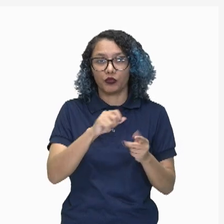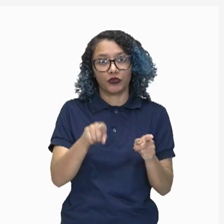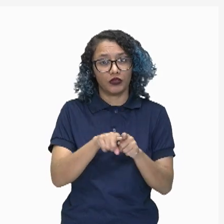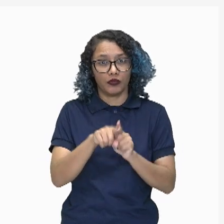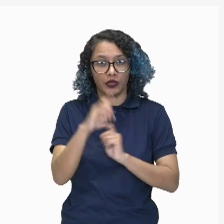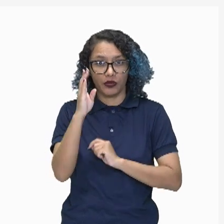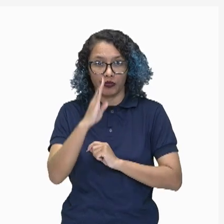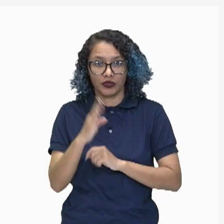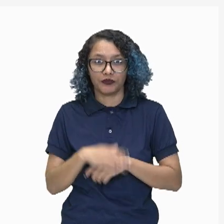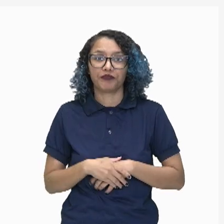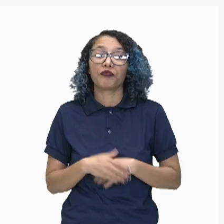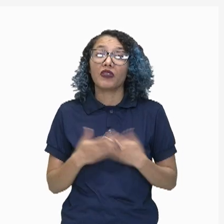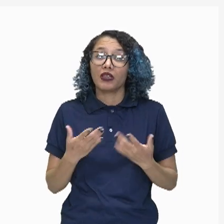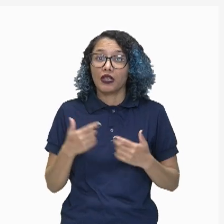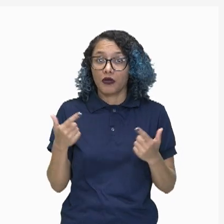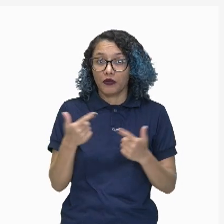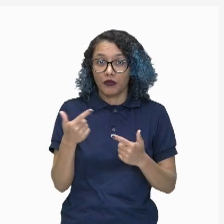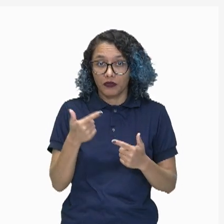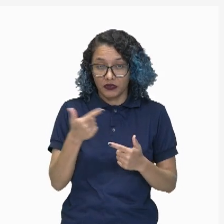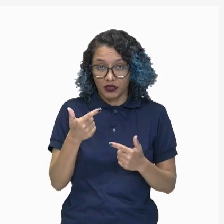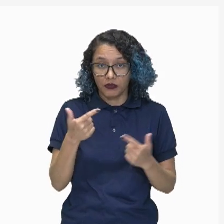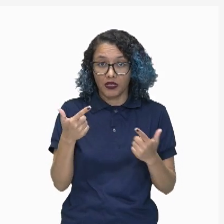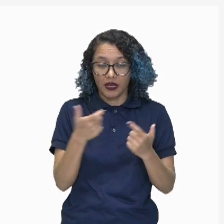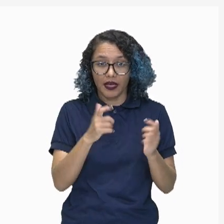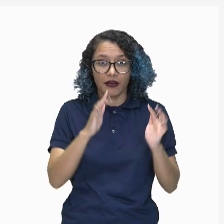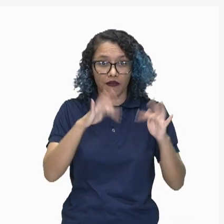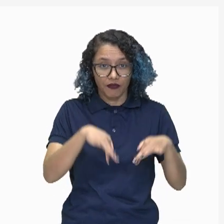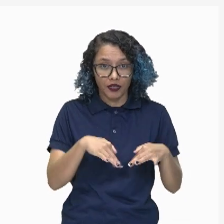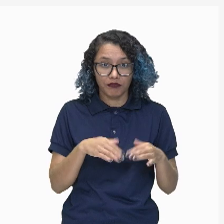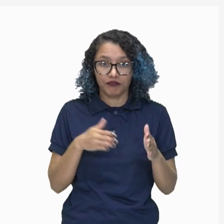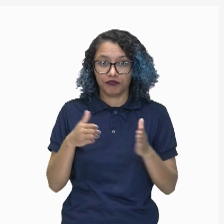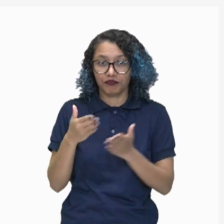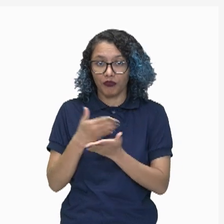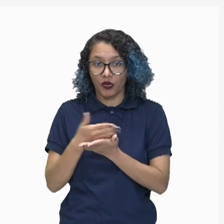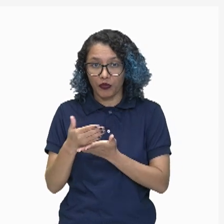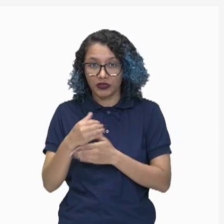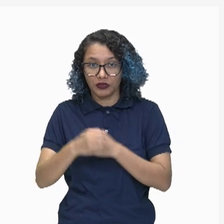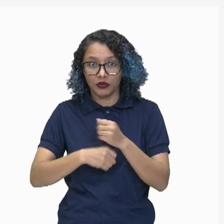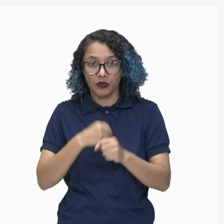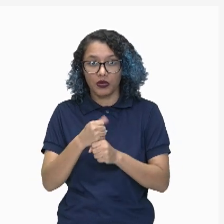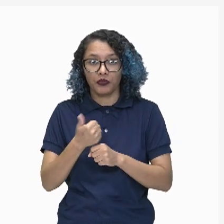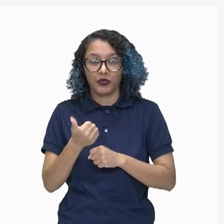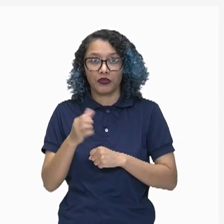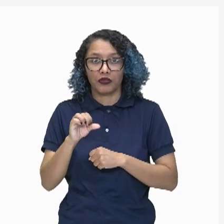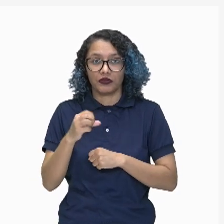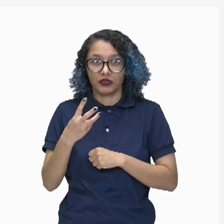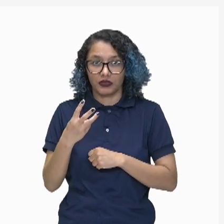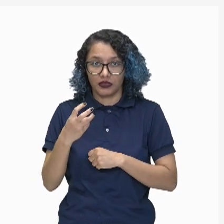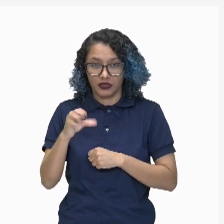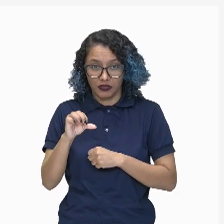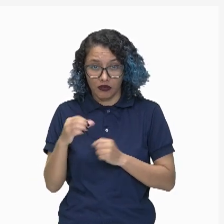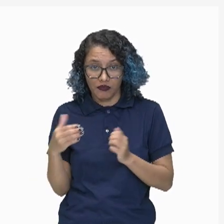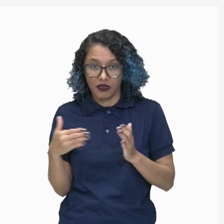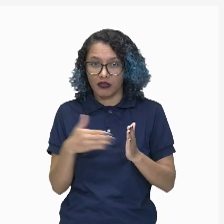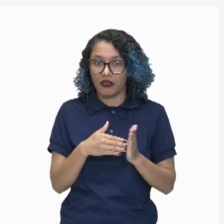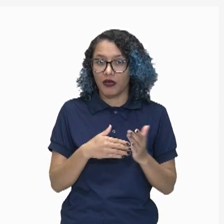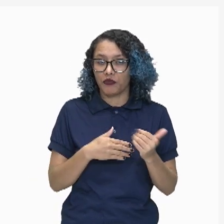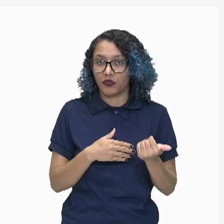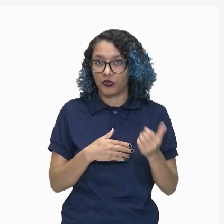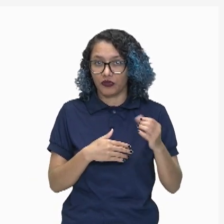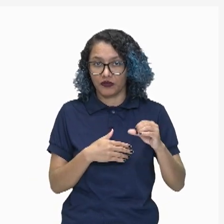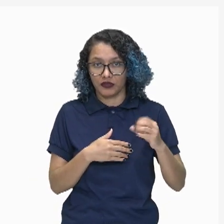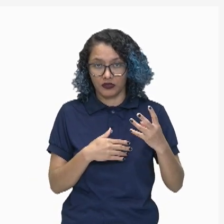Guerra Mundial, nesse período, como eu falei, que encerra em 45 e começa lá em 1939, termina com a queda